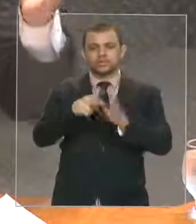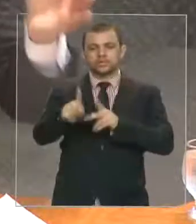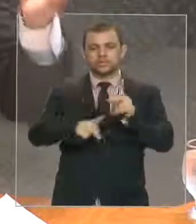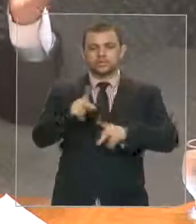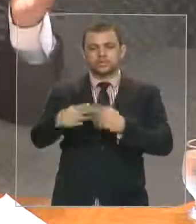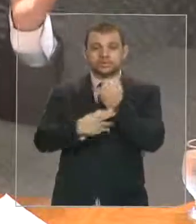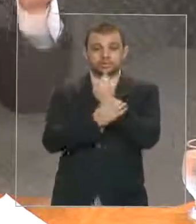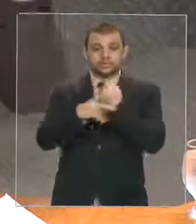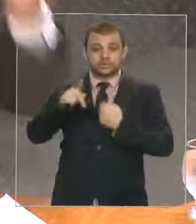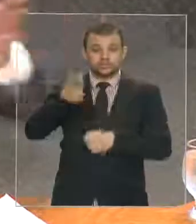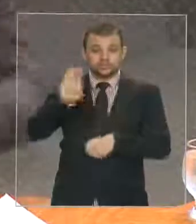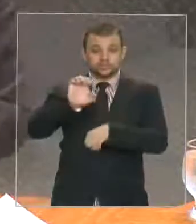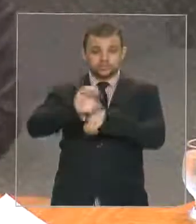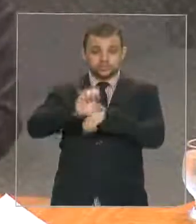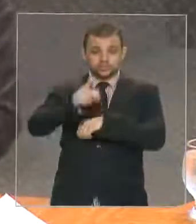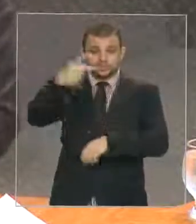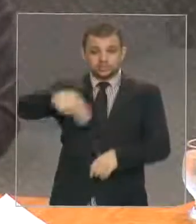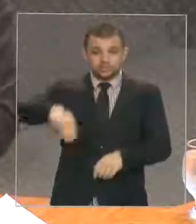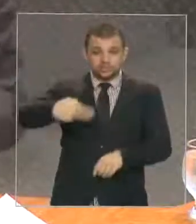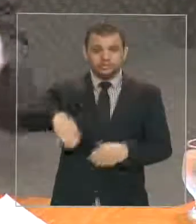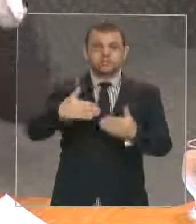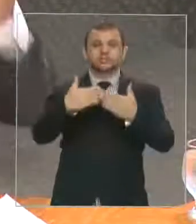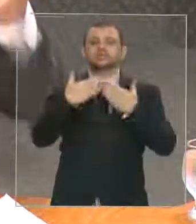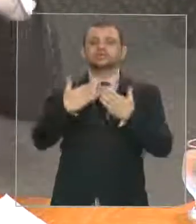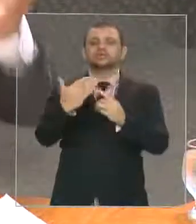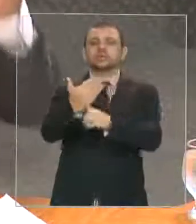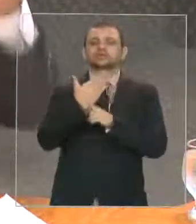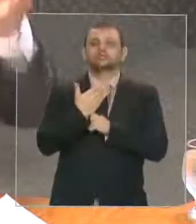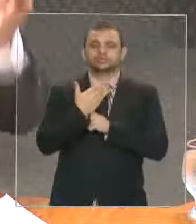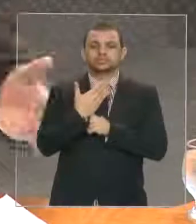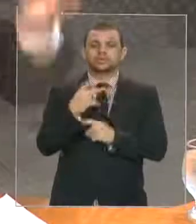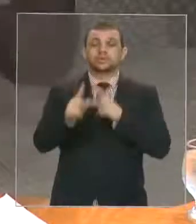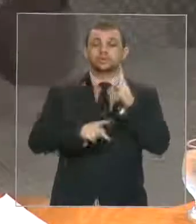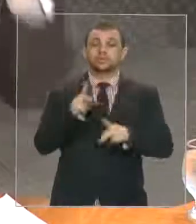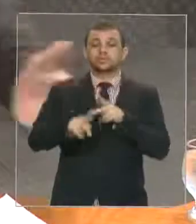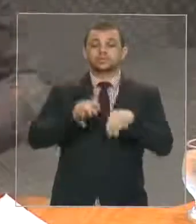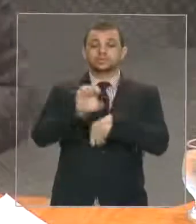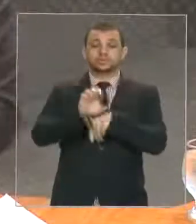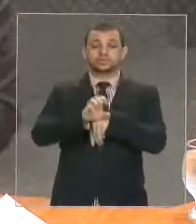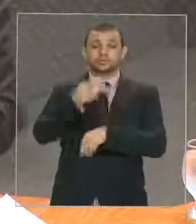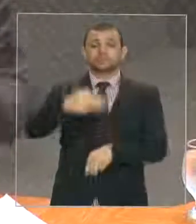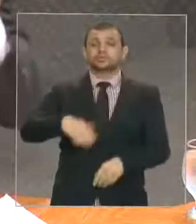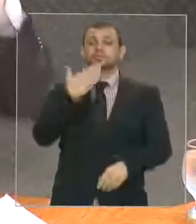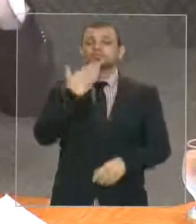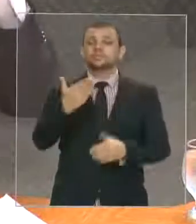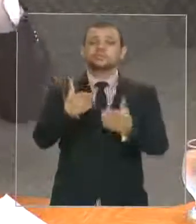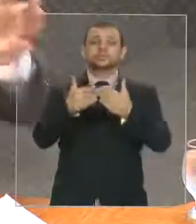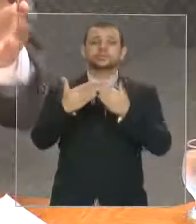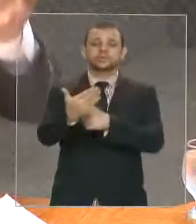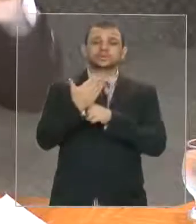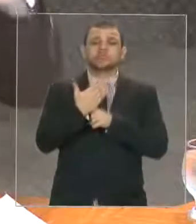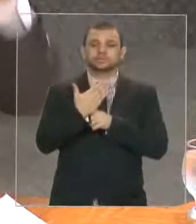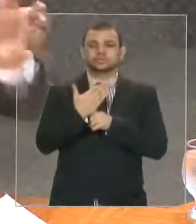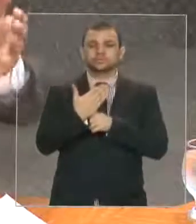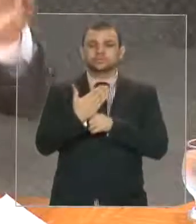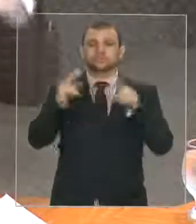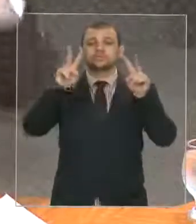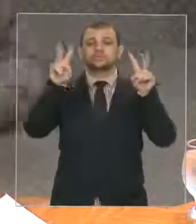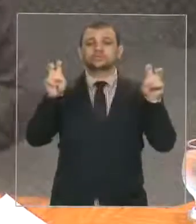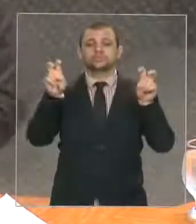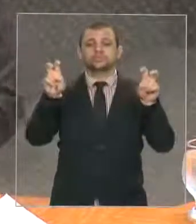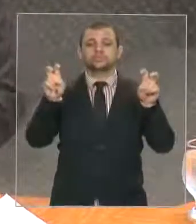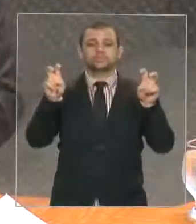Estado do Maranhão pede socorro. A população do Estado do Maranhão pede socorro no quesito, na